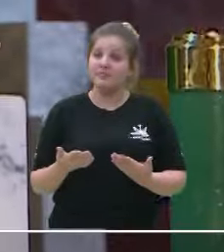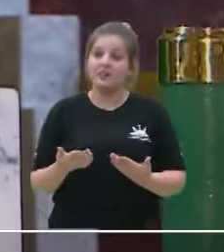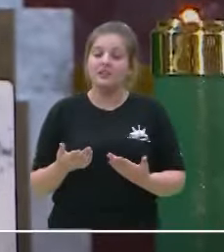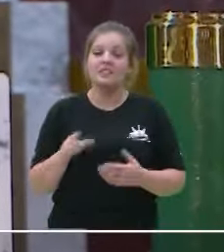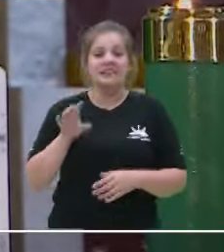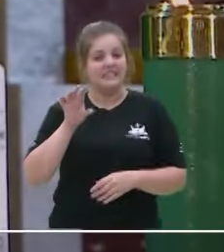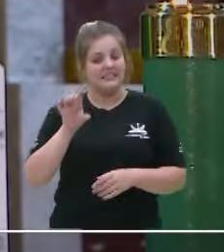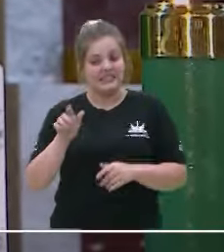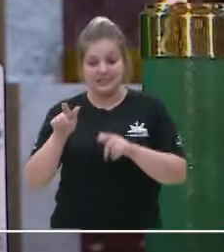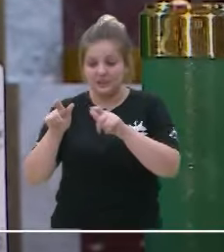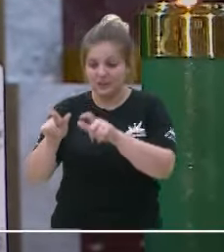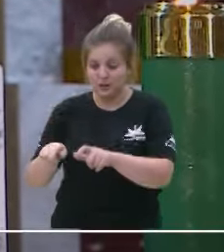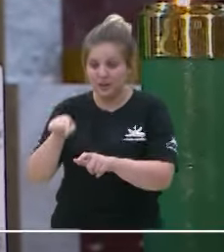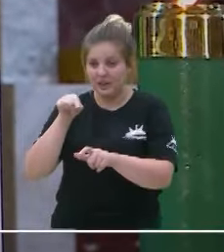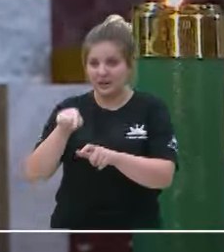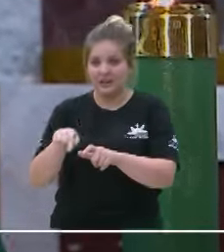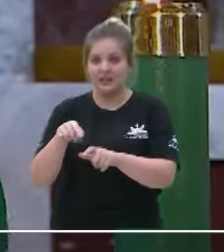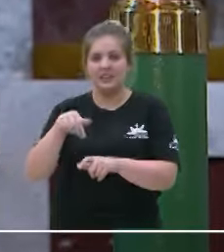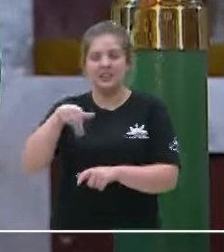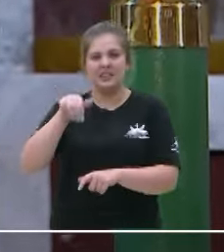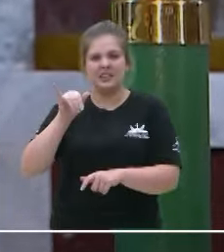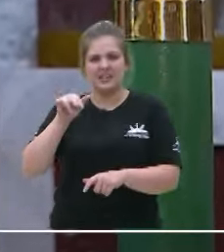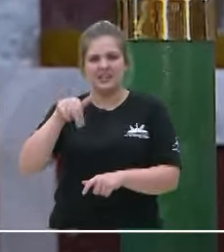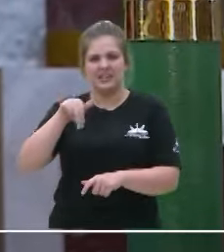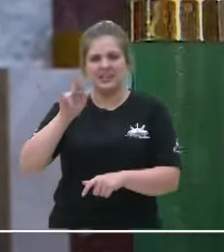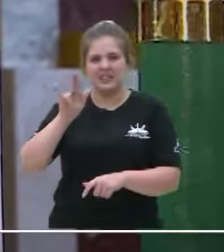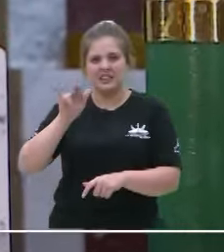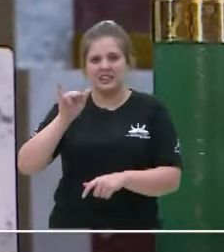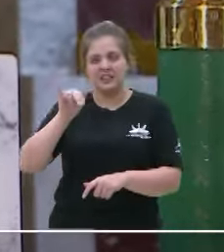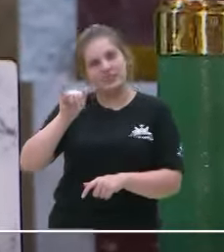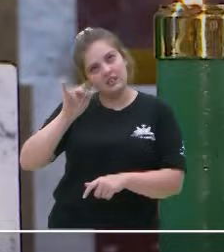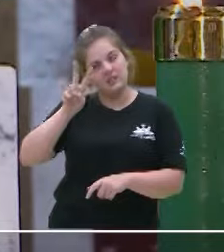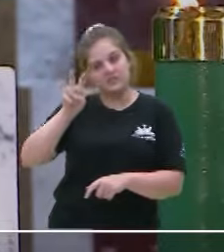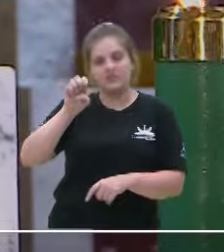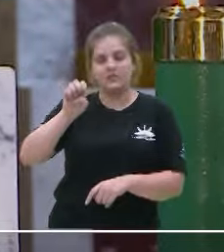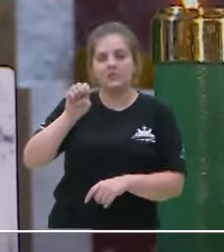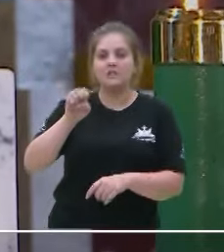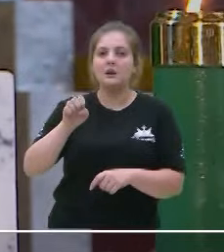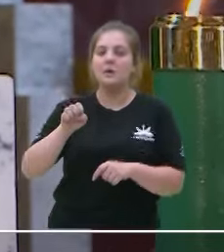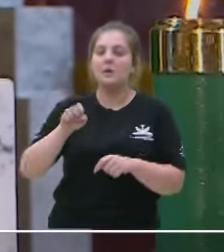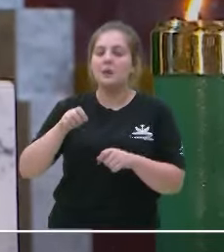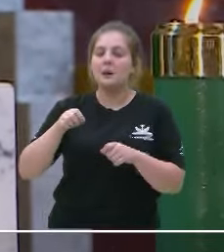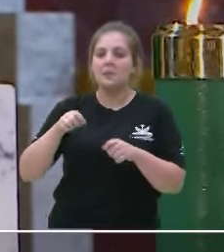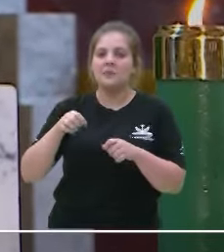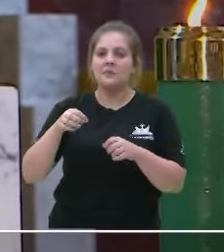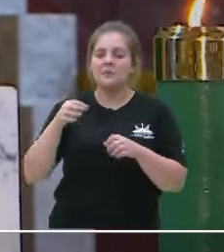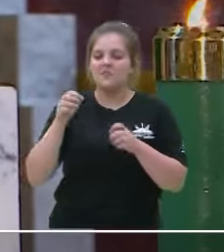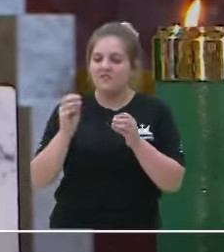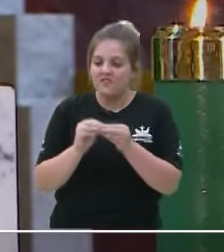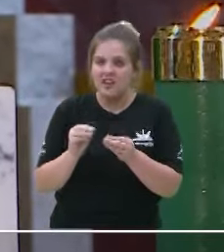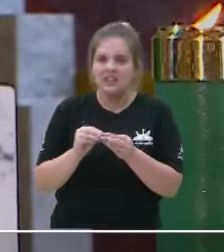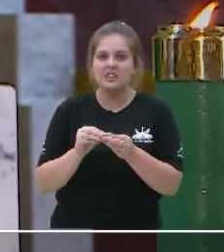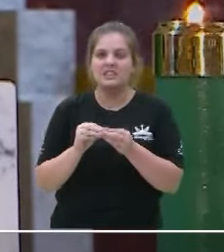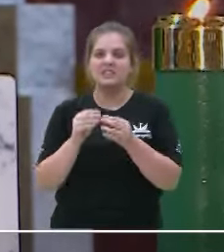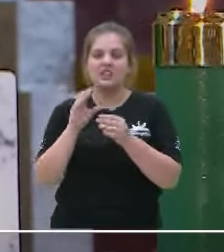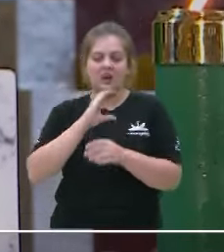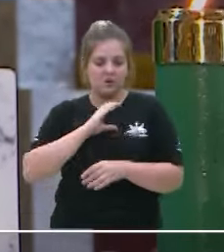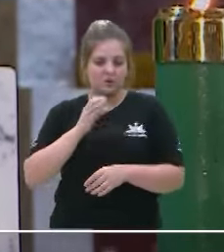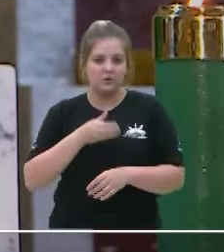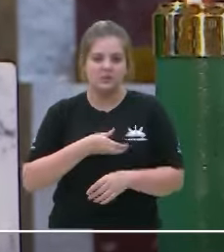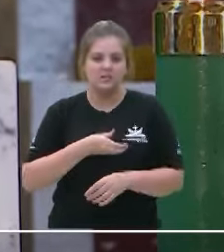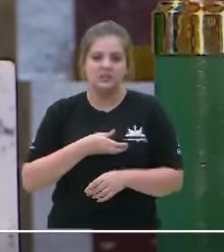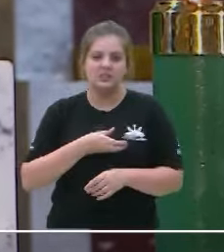povo praticou a conversão Porque de fato ouviram os